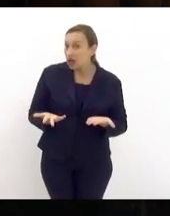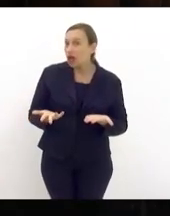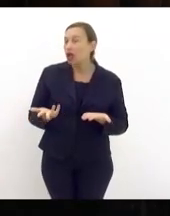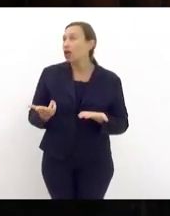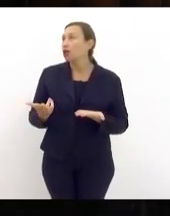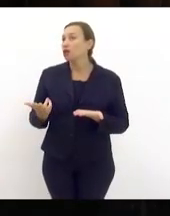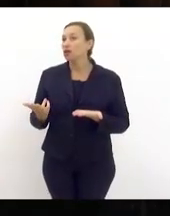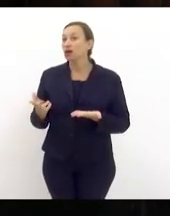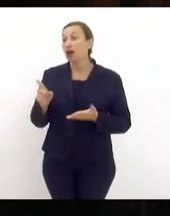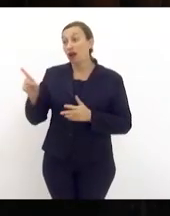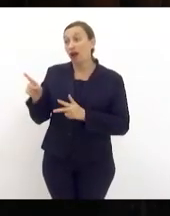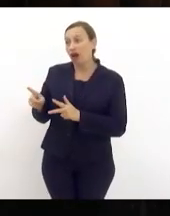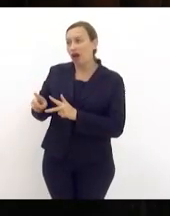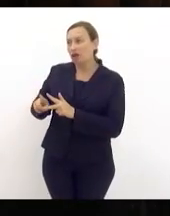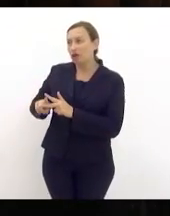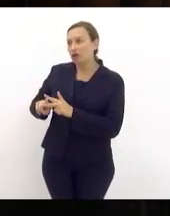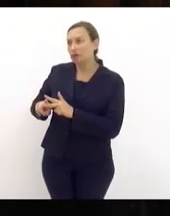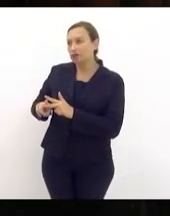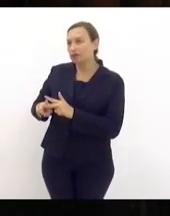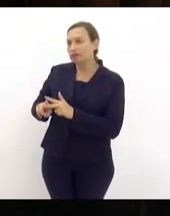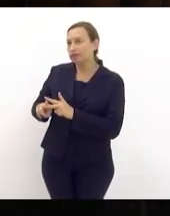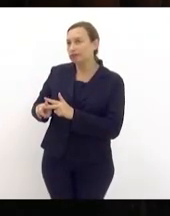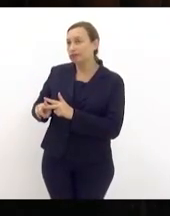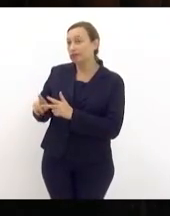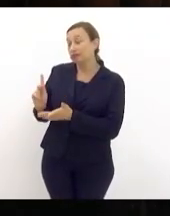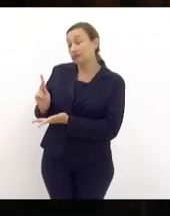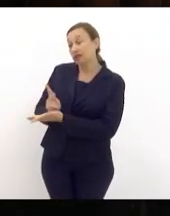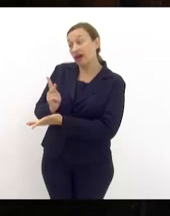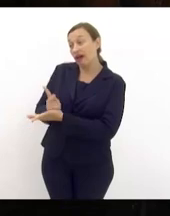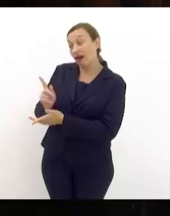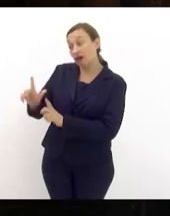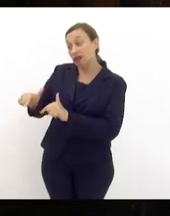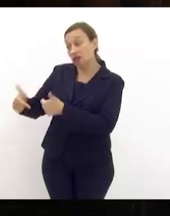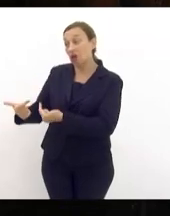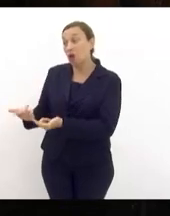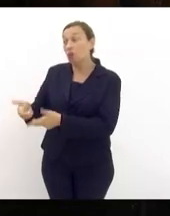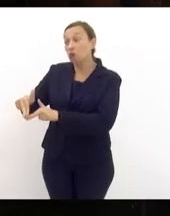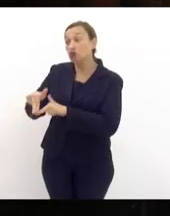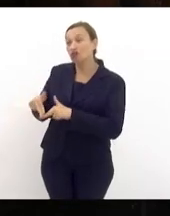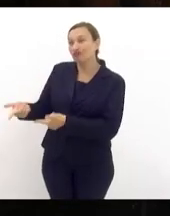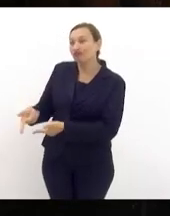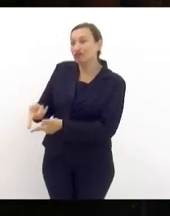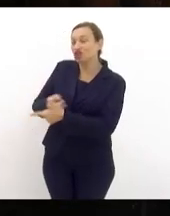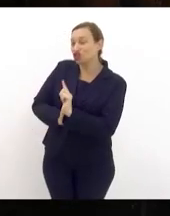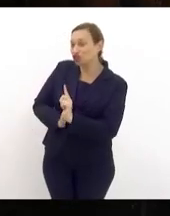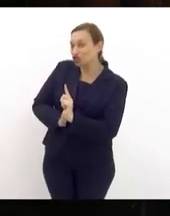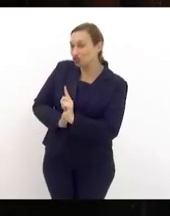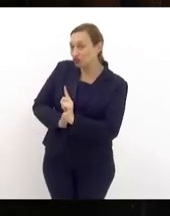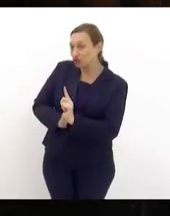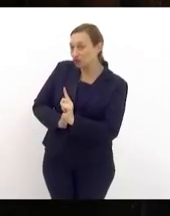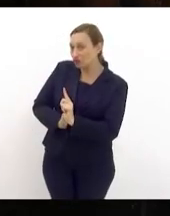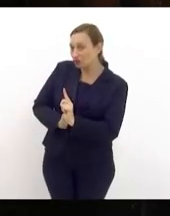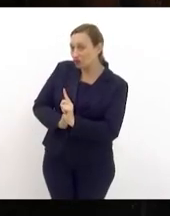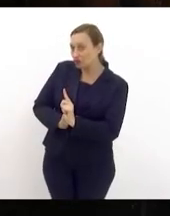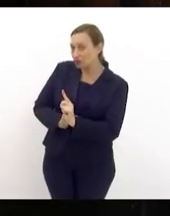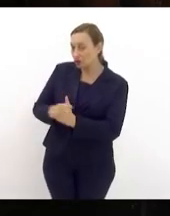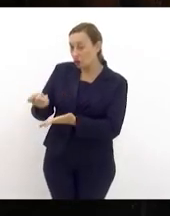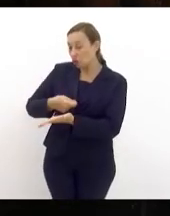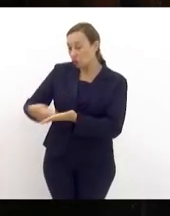a situação regularizada. Exatamente por causa de dívidas com o fisco de São